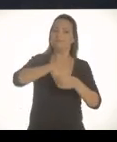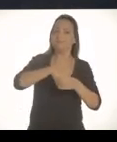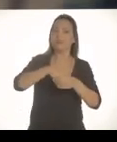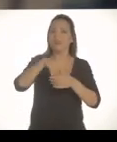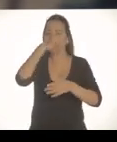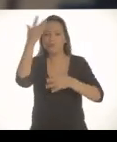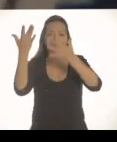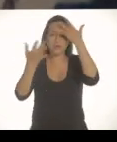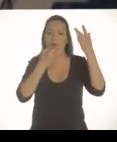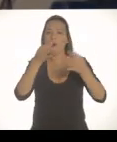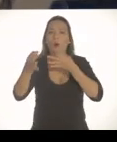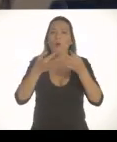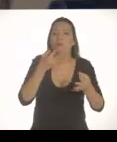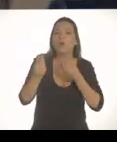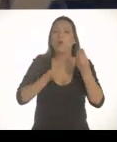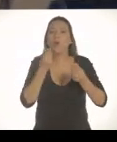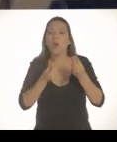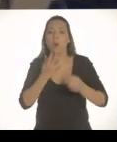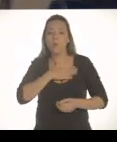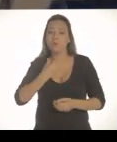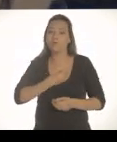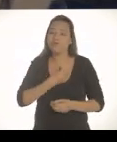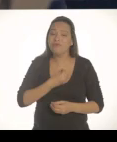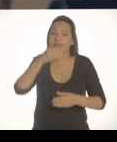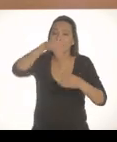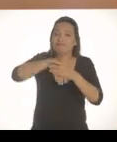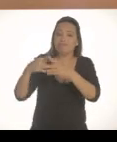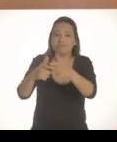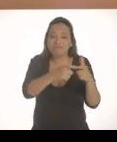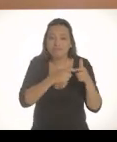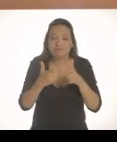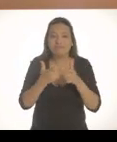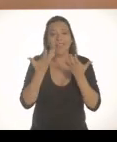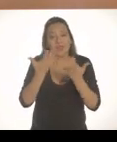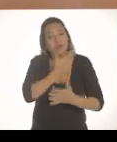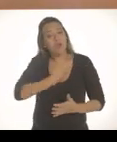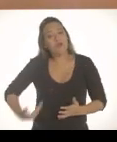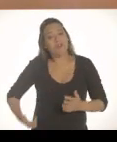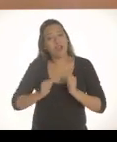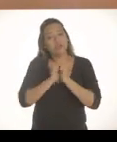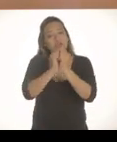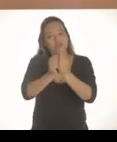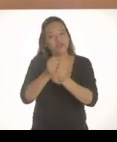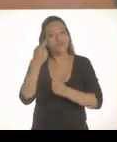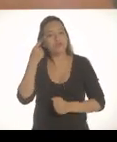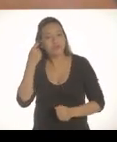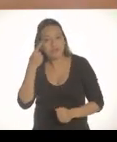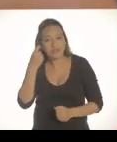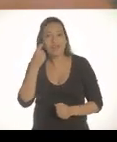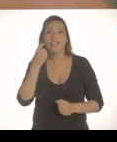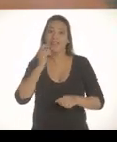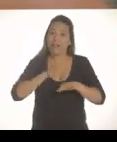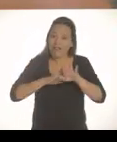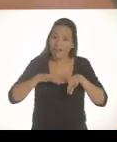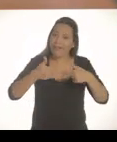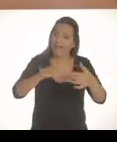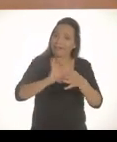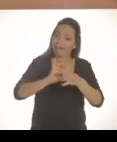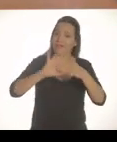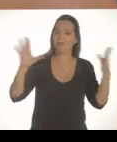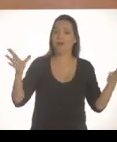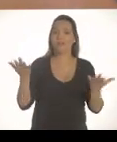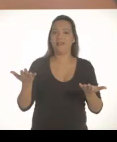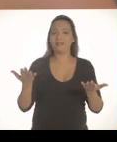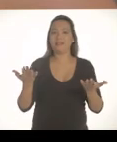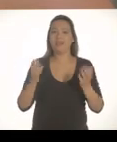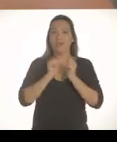fora dizendo que aquele local precisa ou não. E eu tô cheia de esperança de governar junto. Que eu